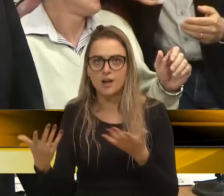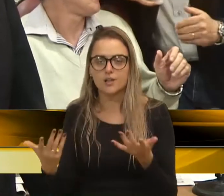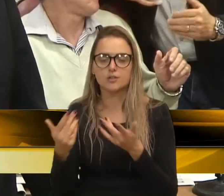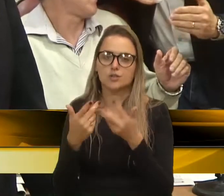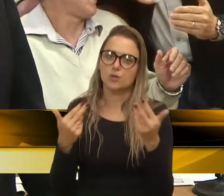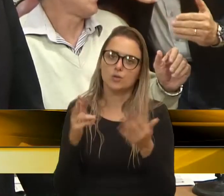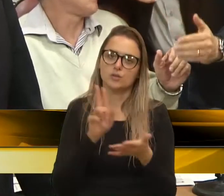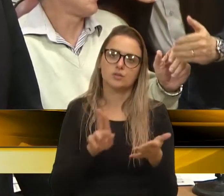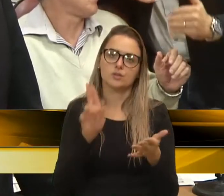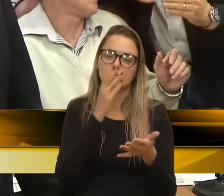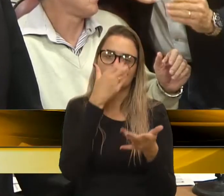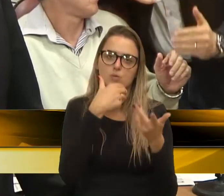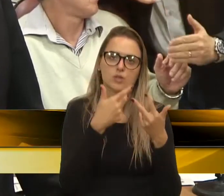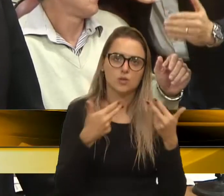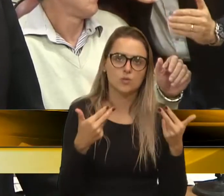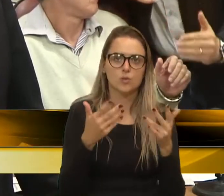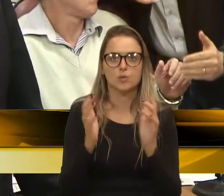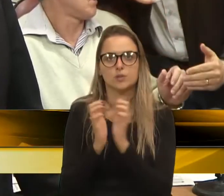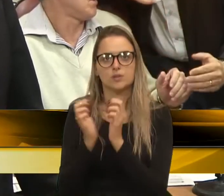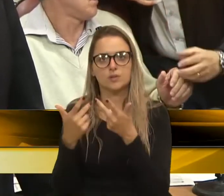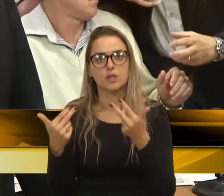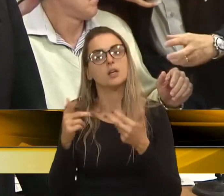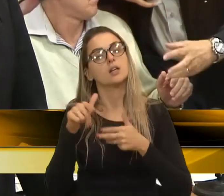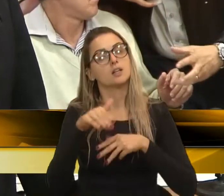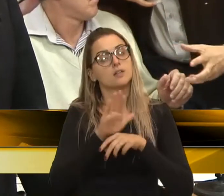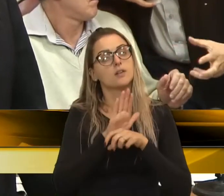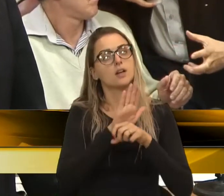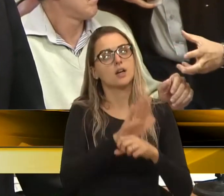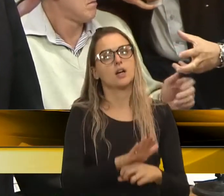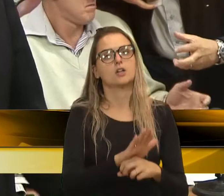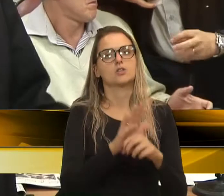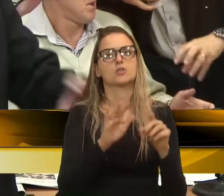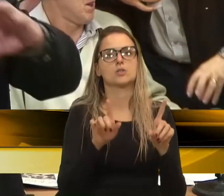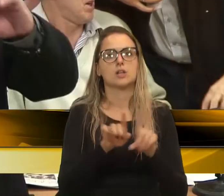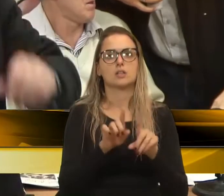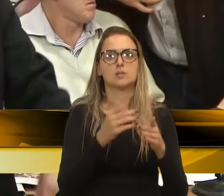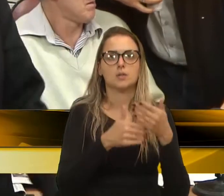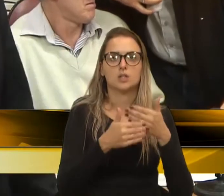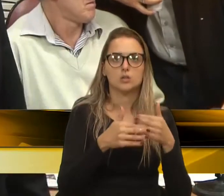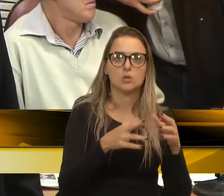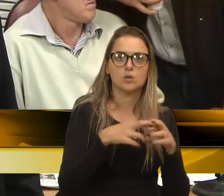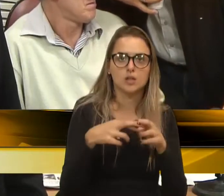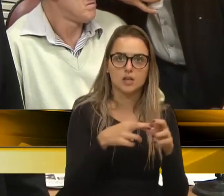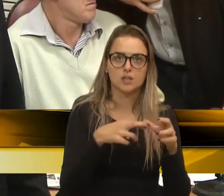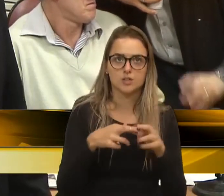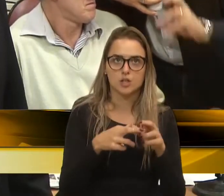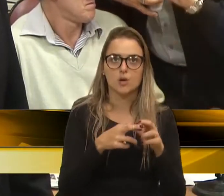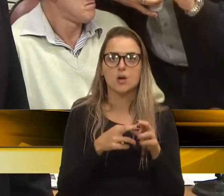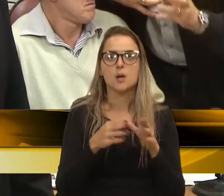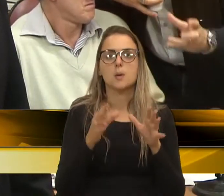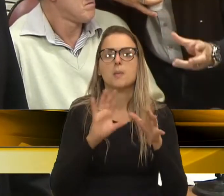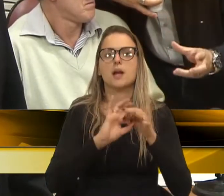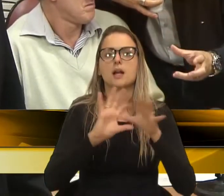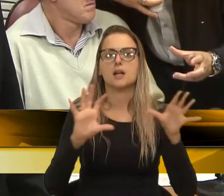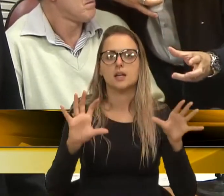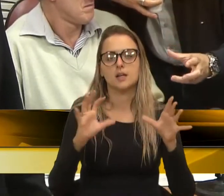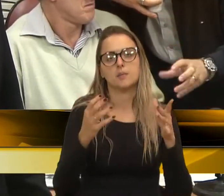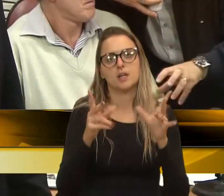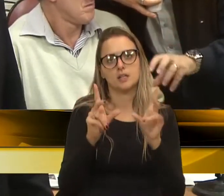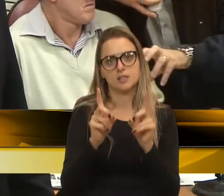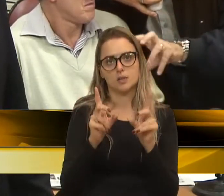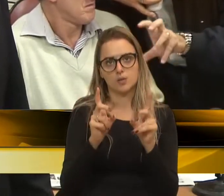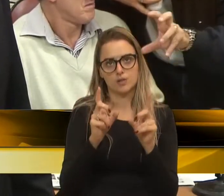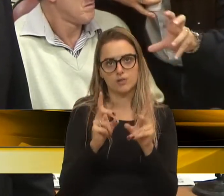assim que certamente iriam ajudar em muito a nossa região para o escoamento aqui da nossa cidade na